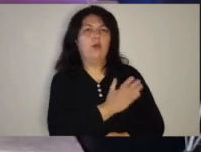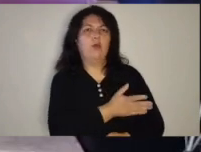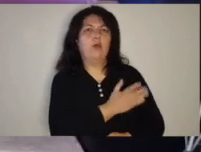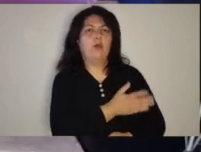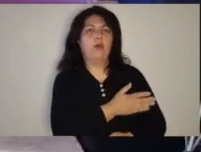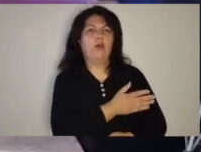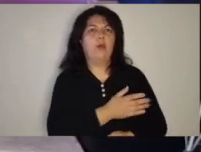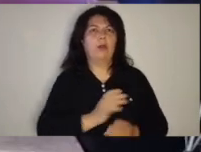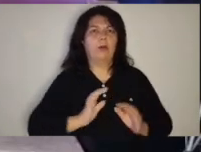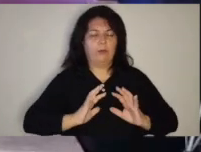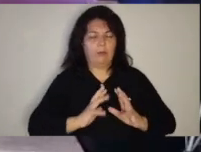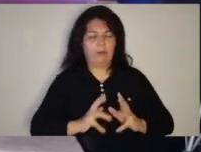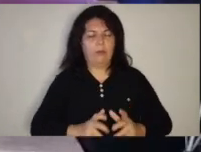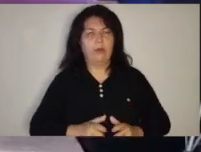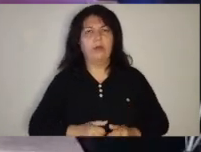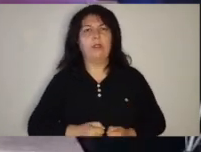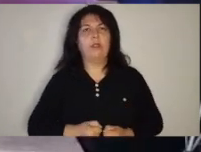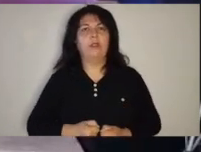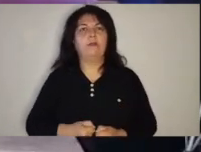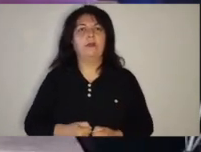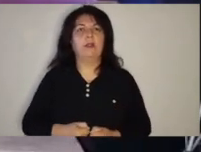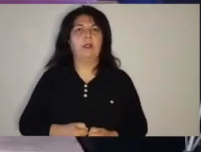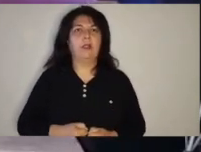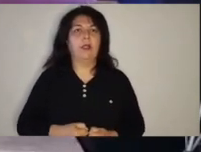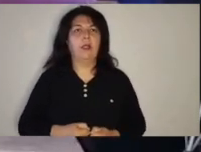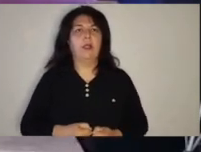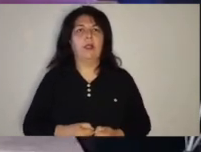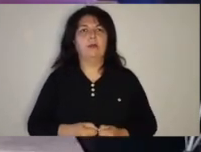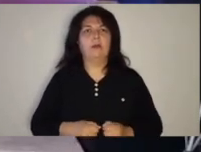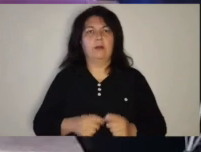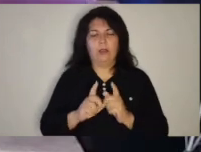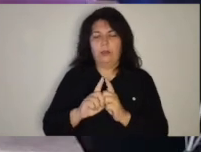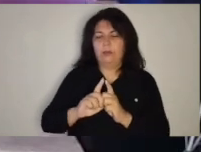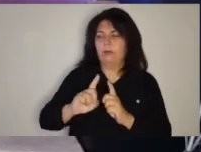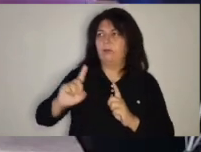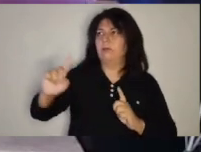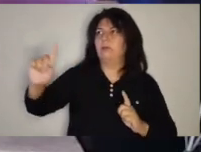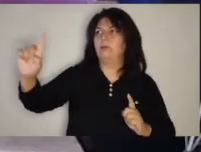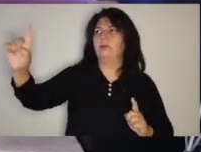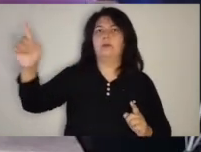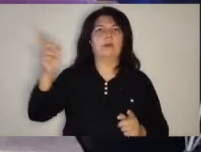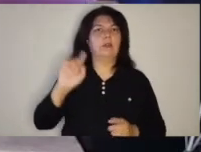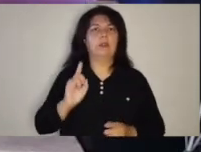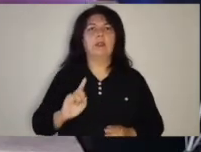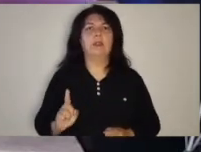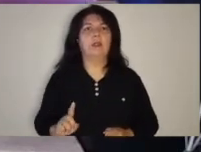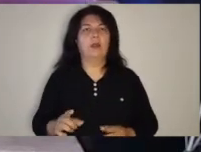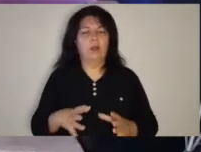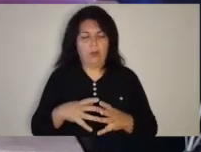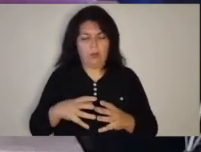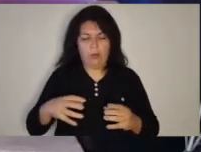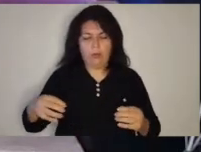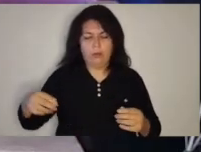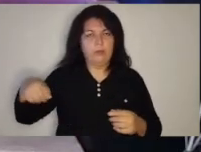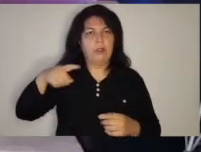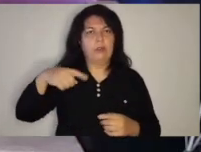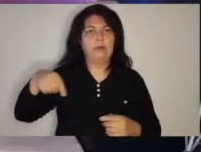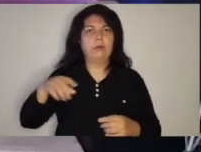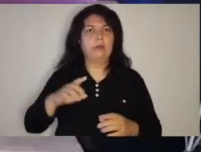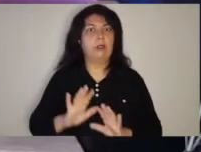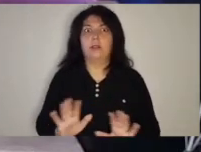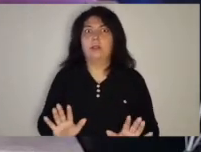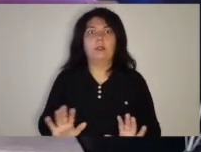Renova em mim um espírito reto. Não me tires da sua presença. Não retires de mim o teu Espírito